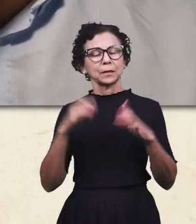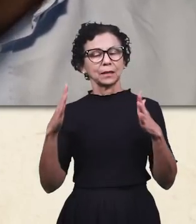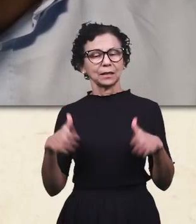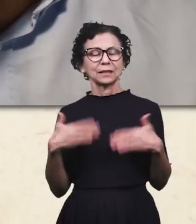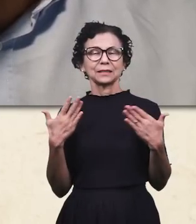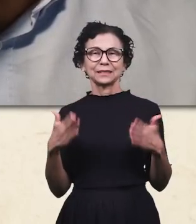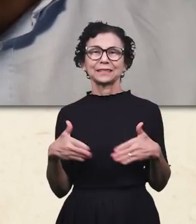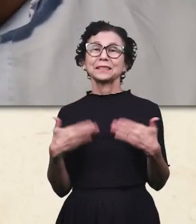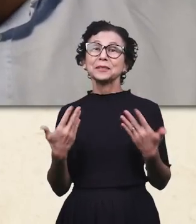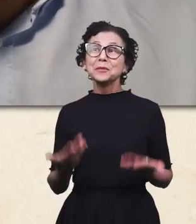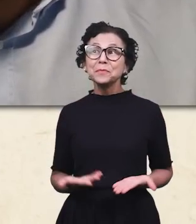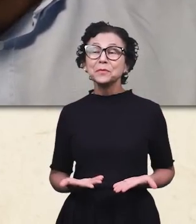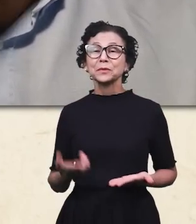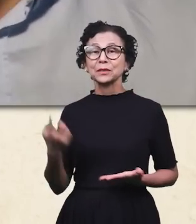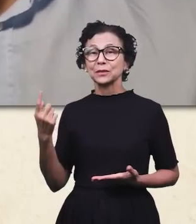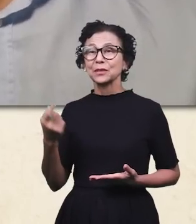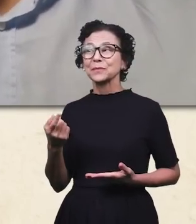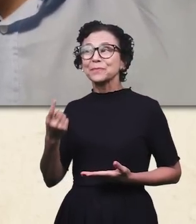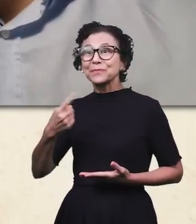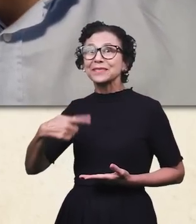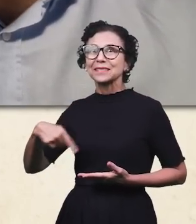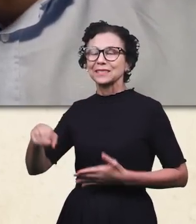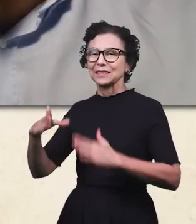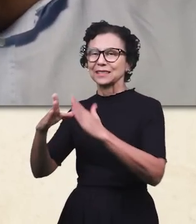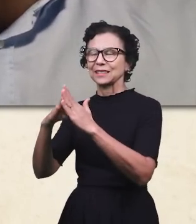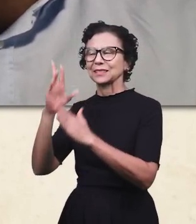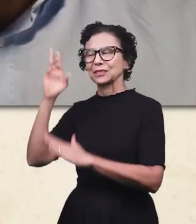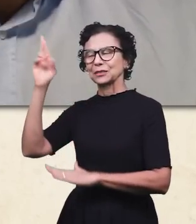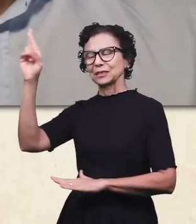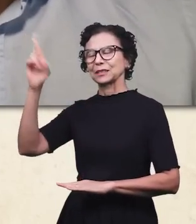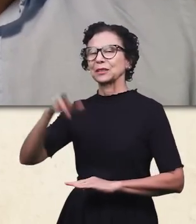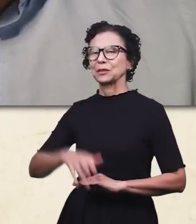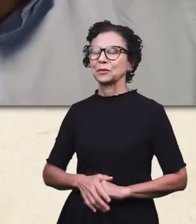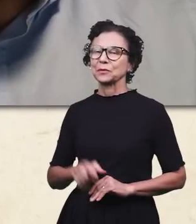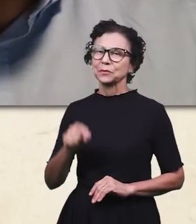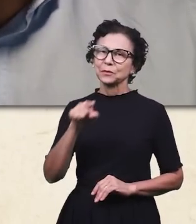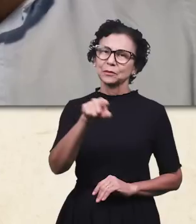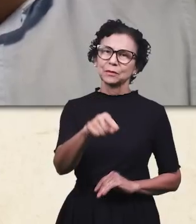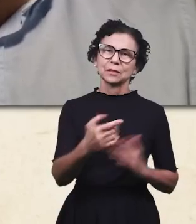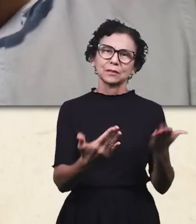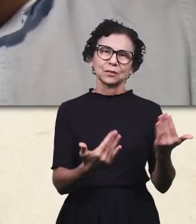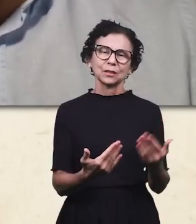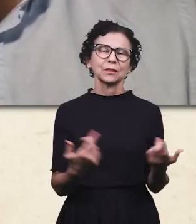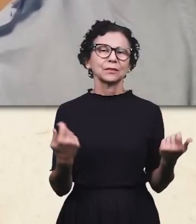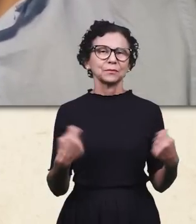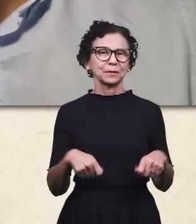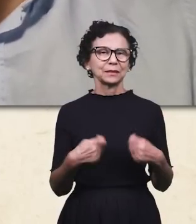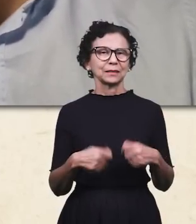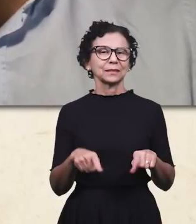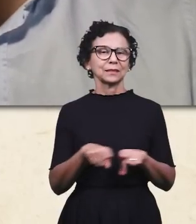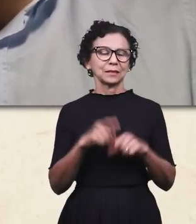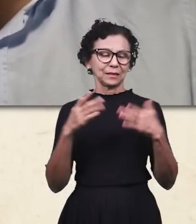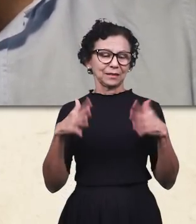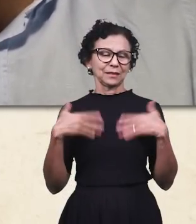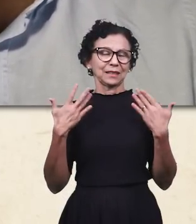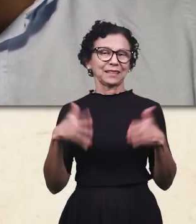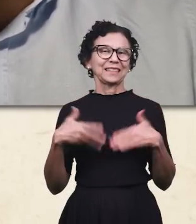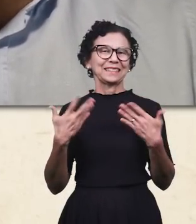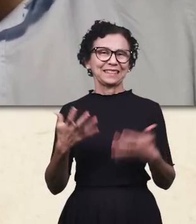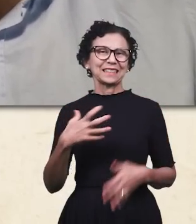nos alegramos em saber que vamos à casa do Senhor. E por isso que você, jovem, precisa se alegrar